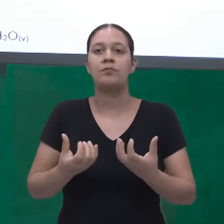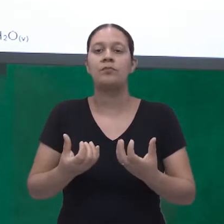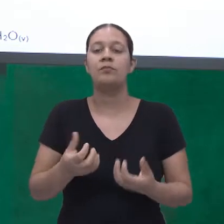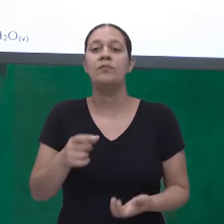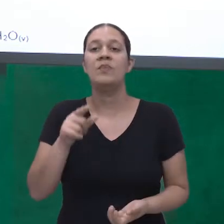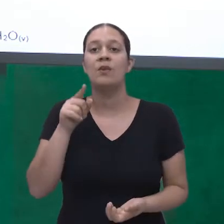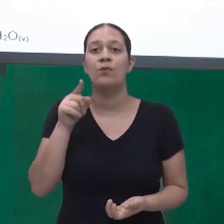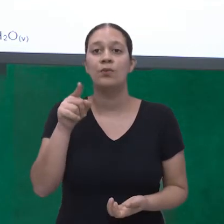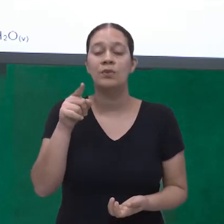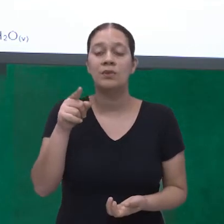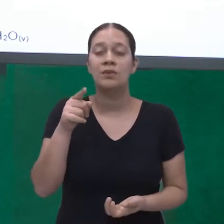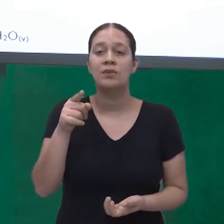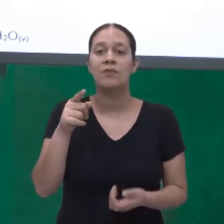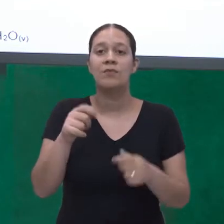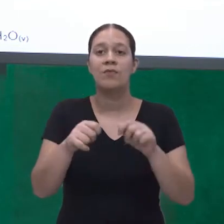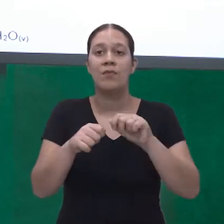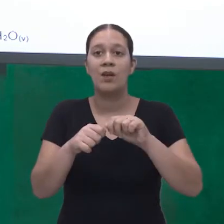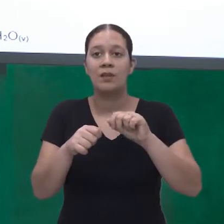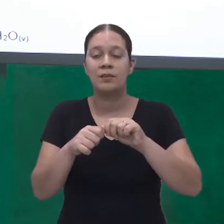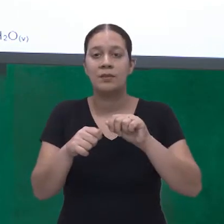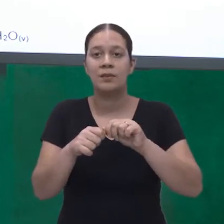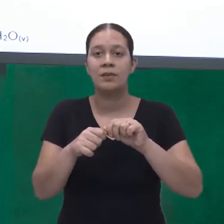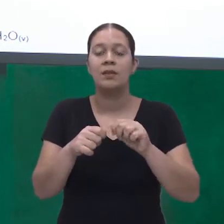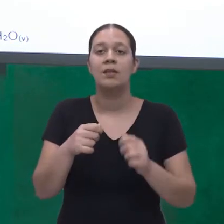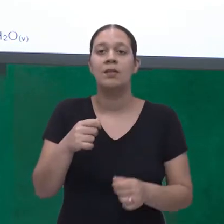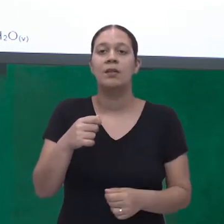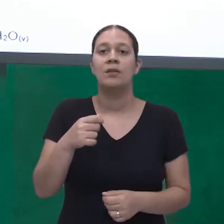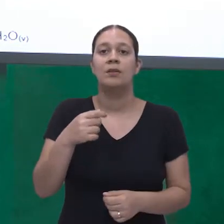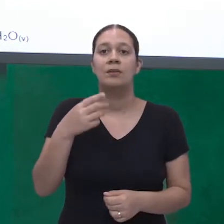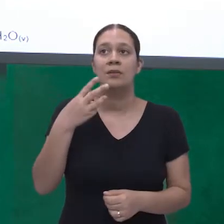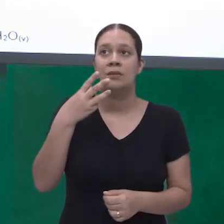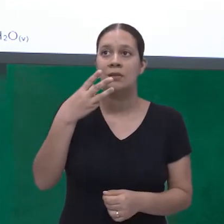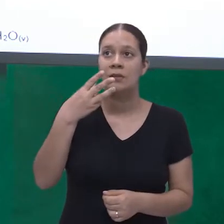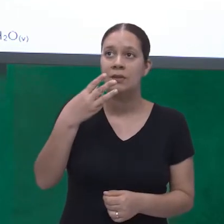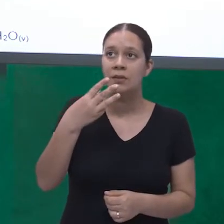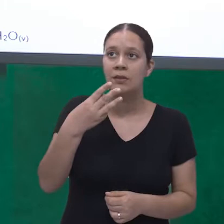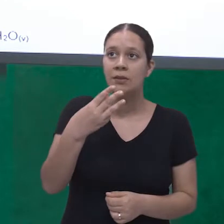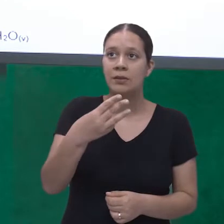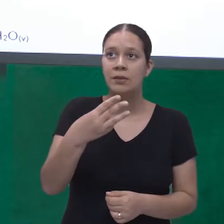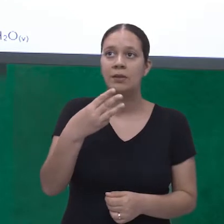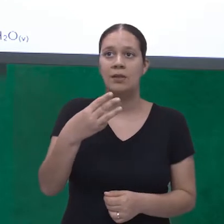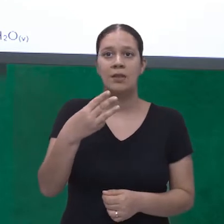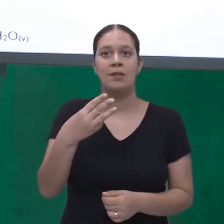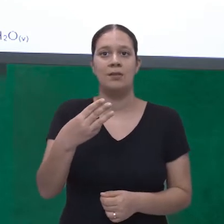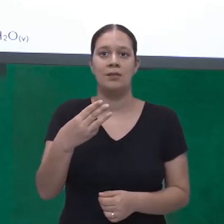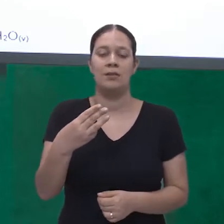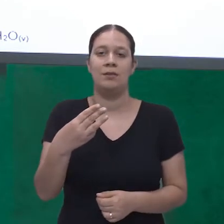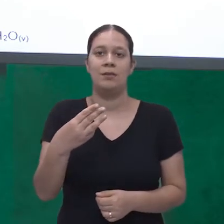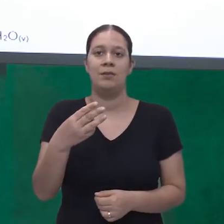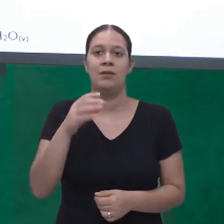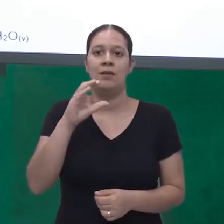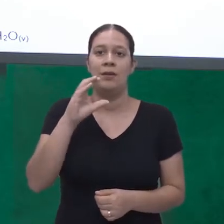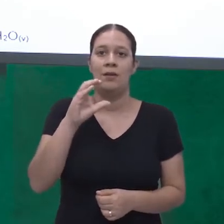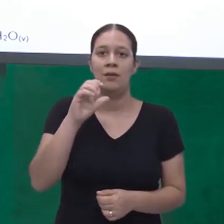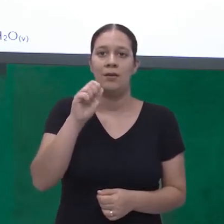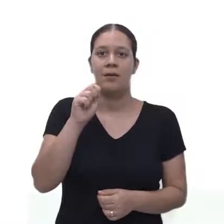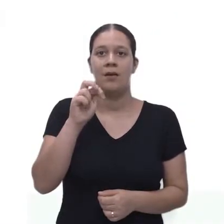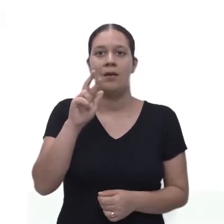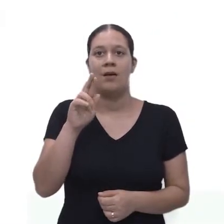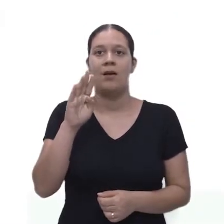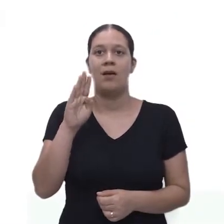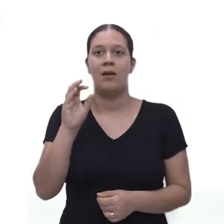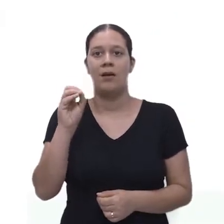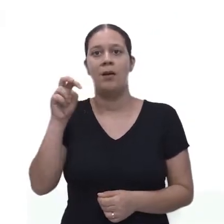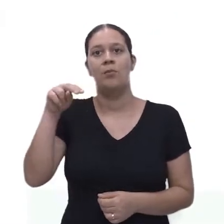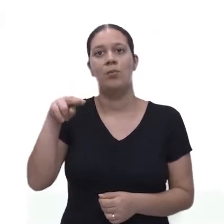do combustível, observe que aqui você tem 3 carbonos. Do outro lado da seta, também tem que ter